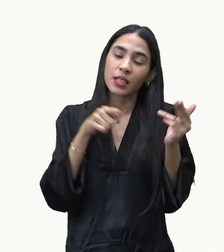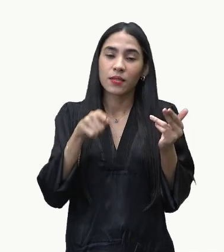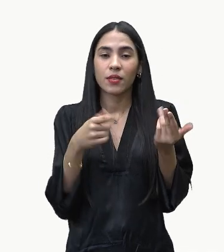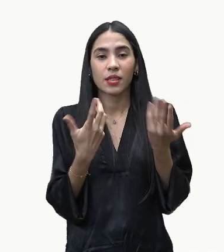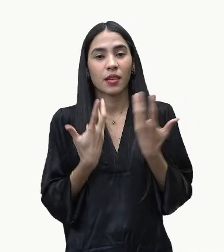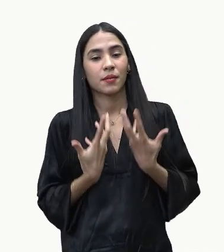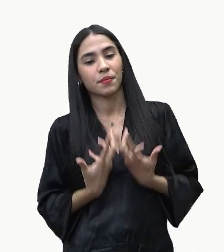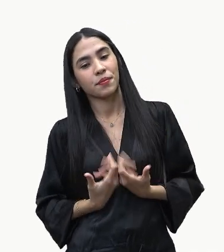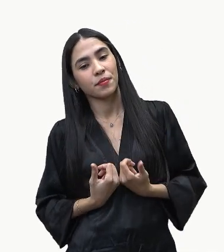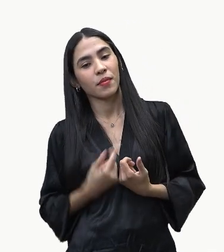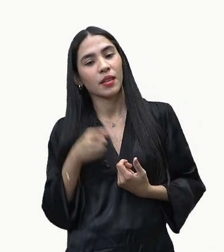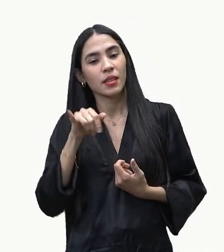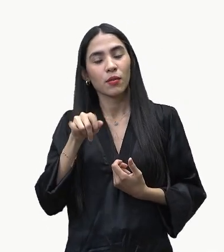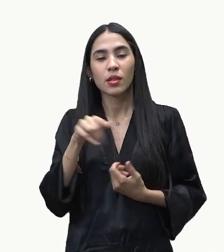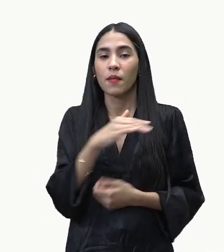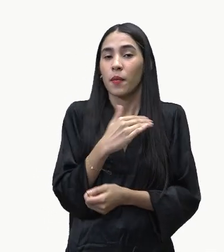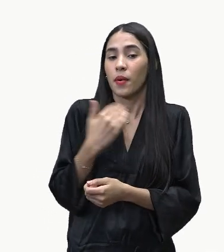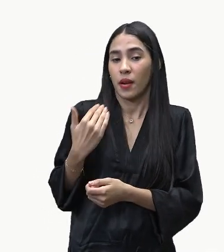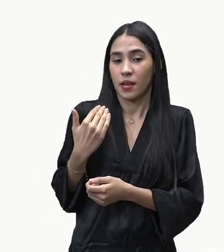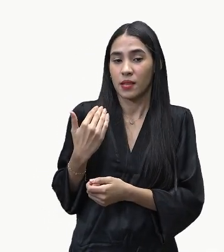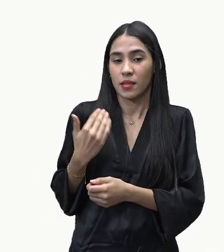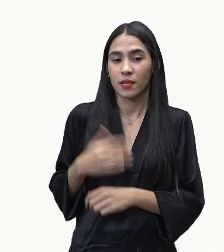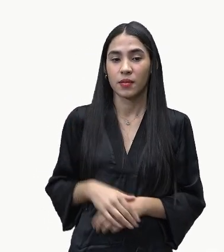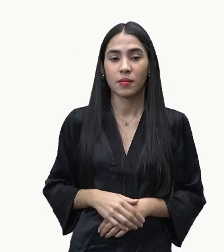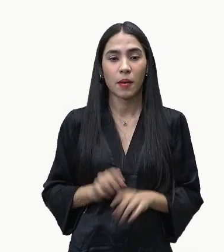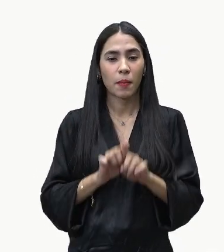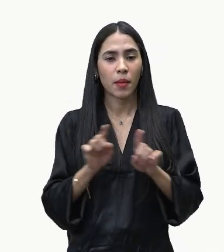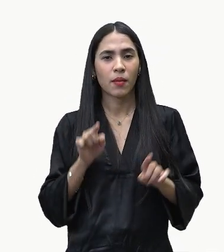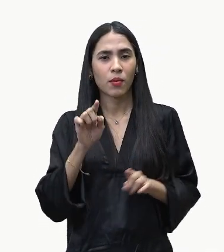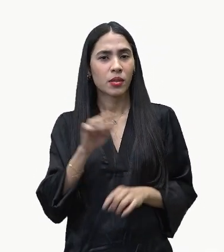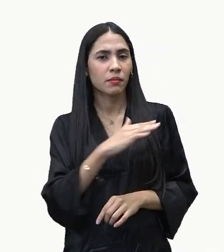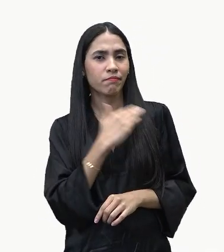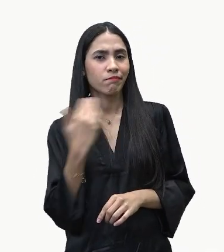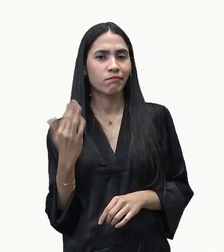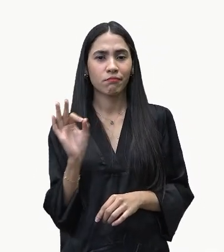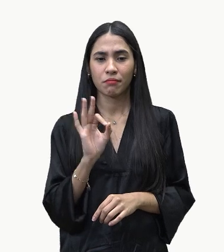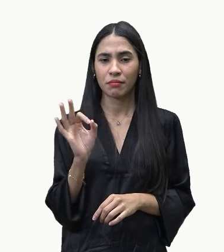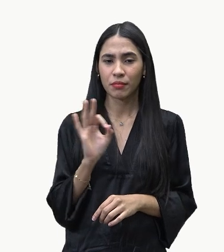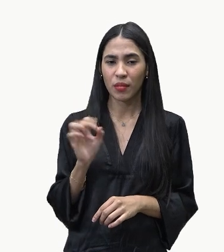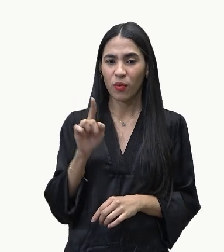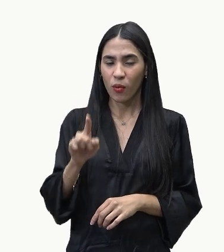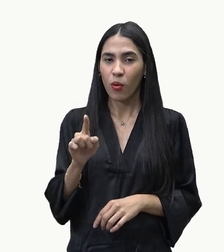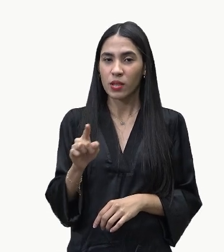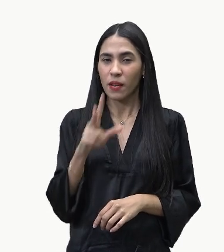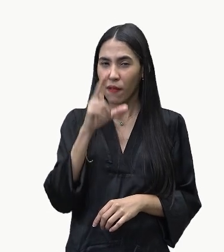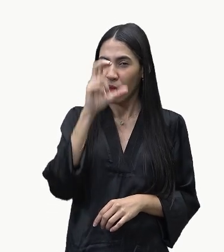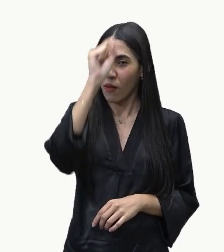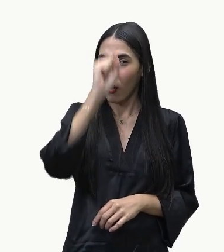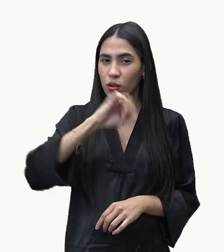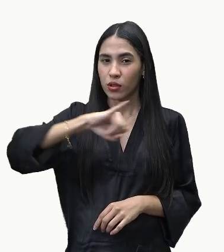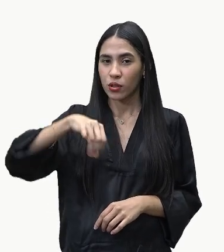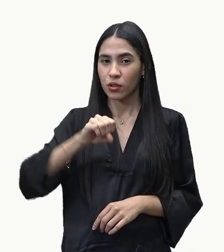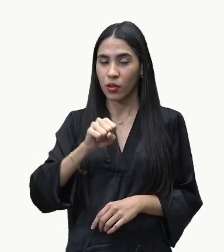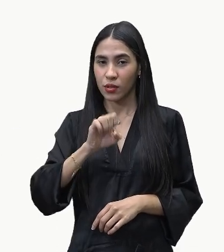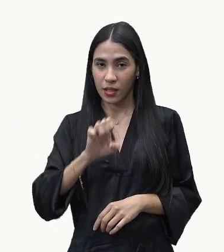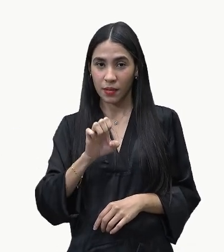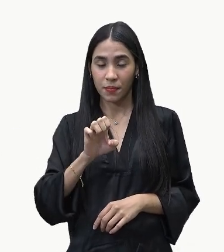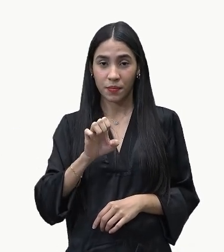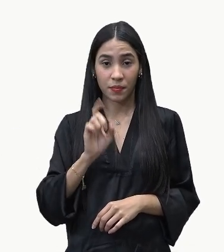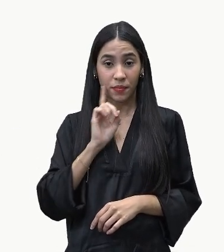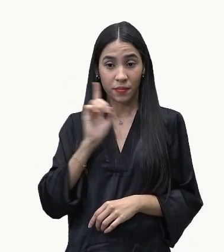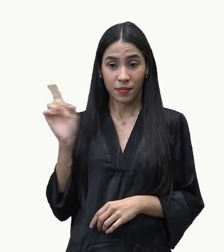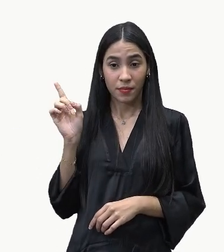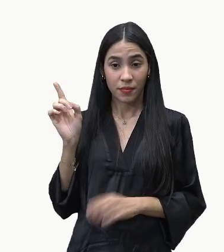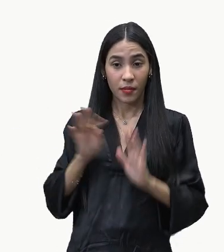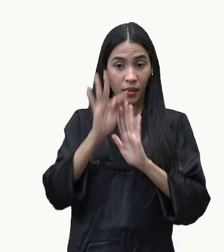você cansasse, se você morresse. Mas você não morre, você é duro, José. Este é um